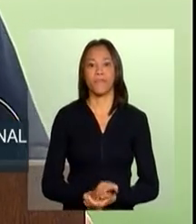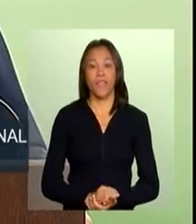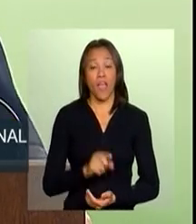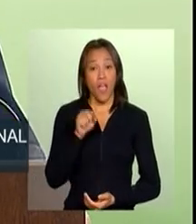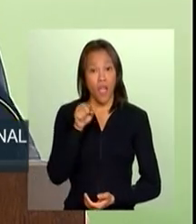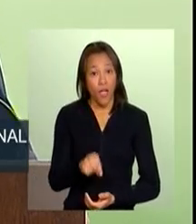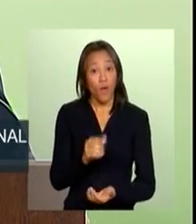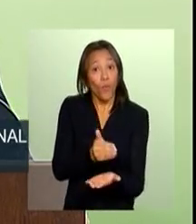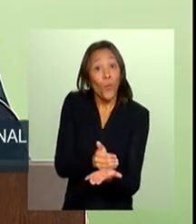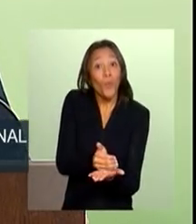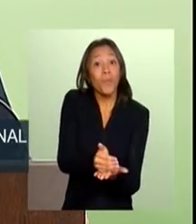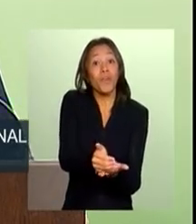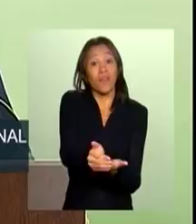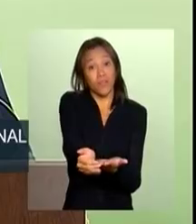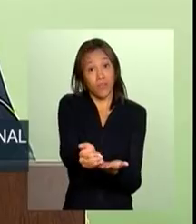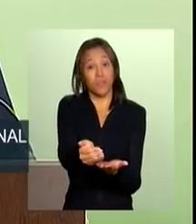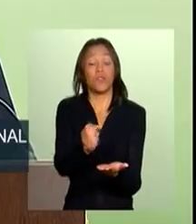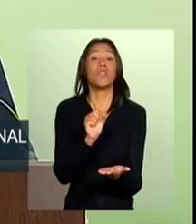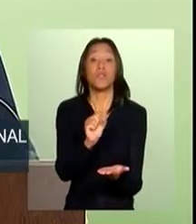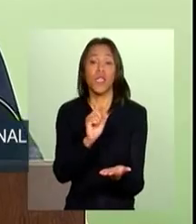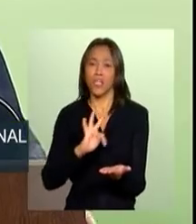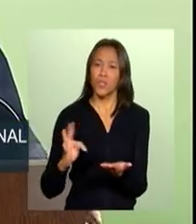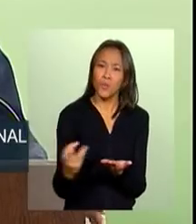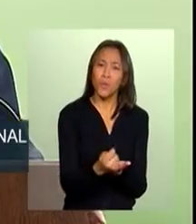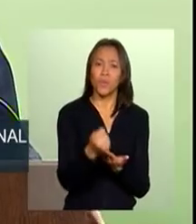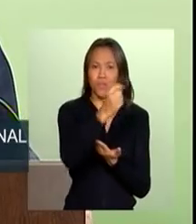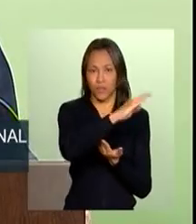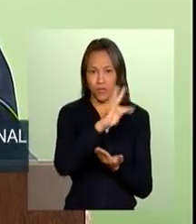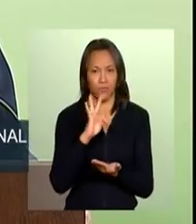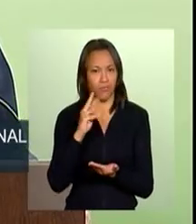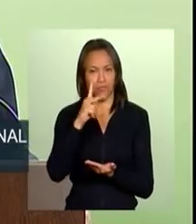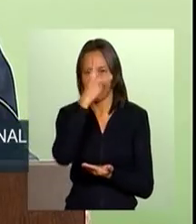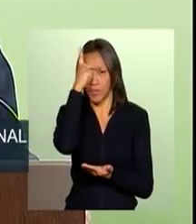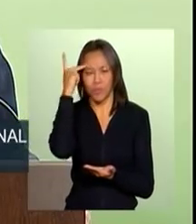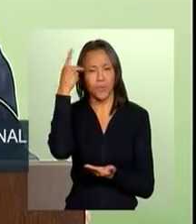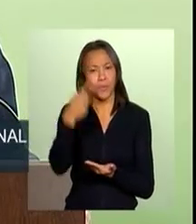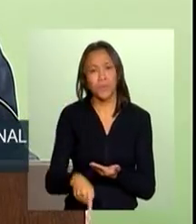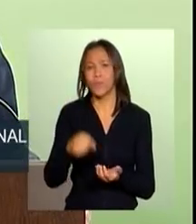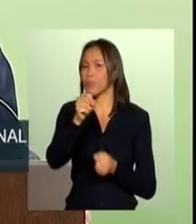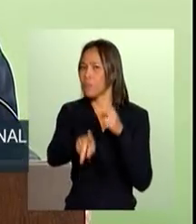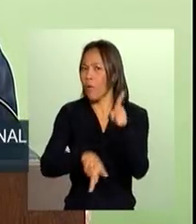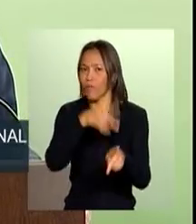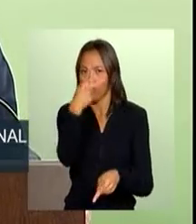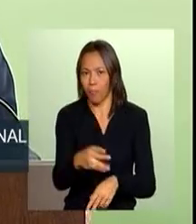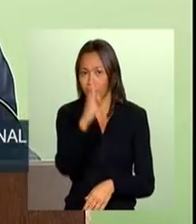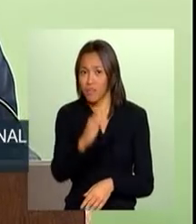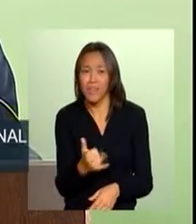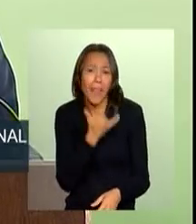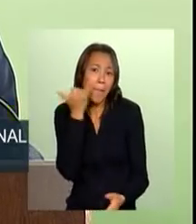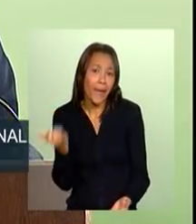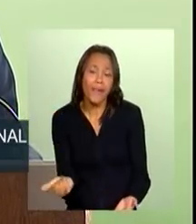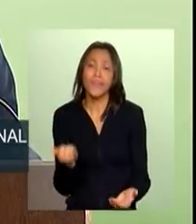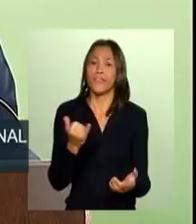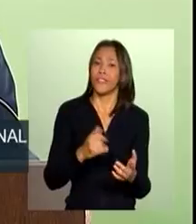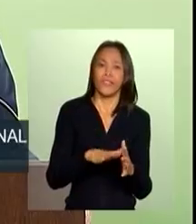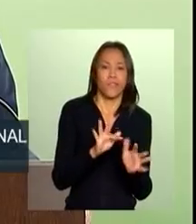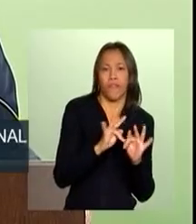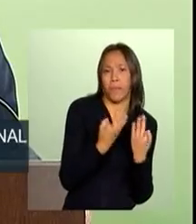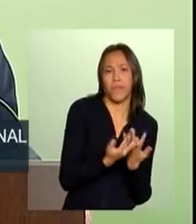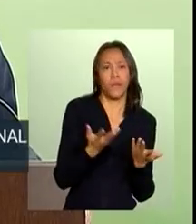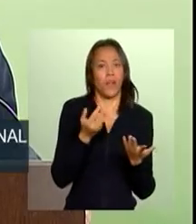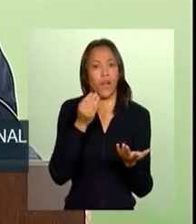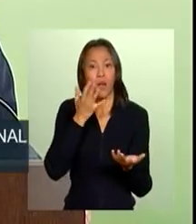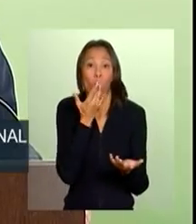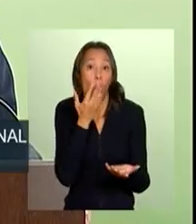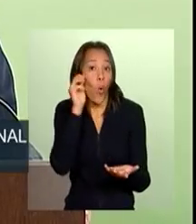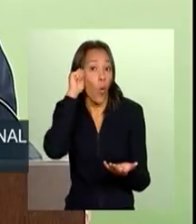é o ponto de partida, portanto, para que todos os brasileiros, independentemente da sua origem, da sua classe ou da sua